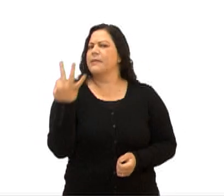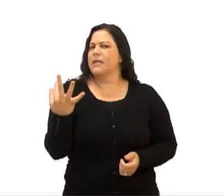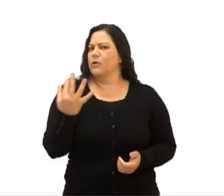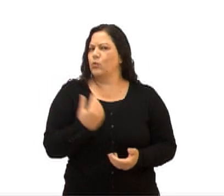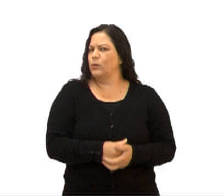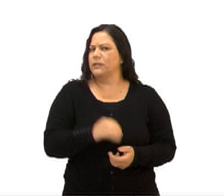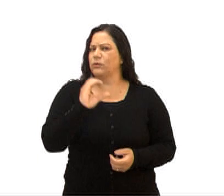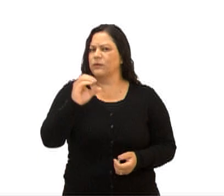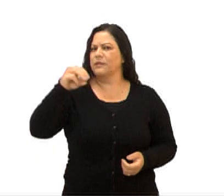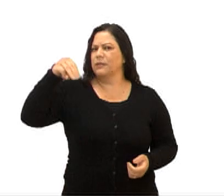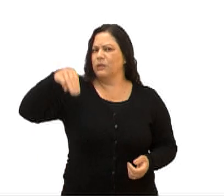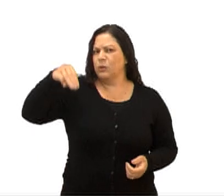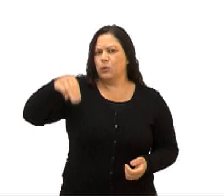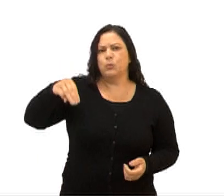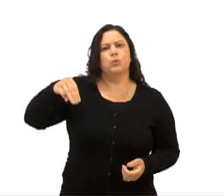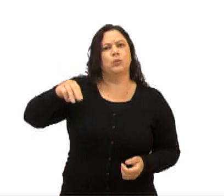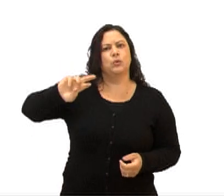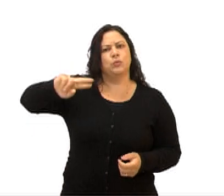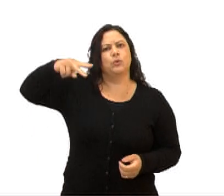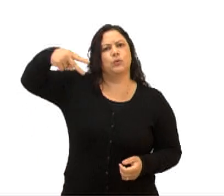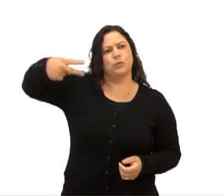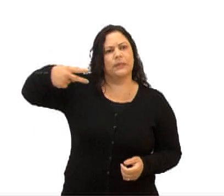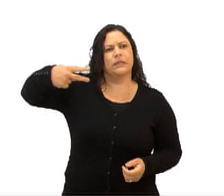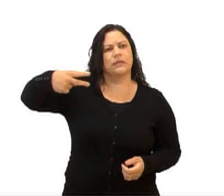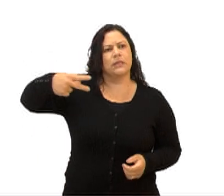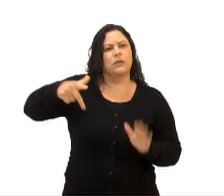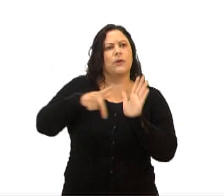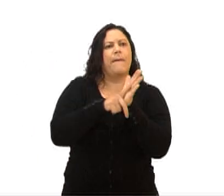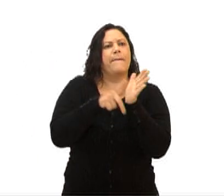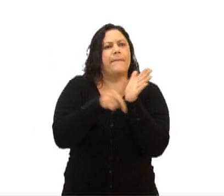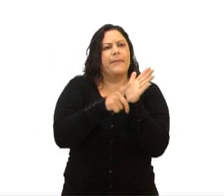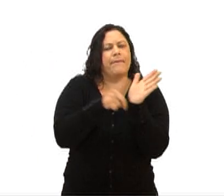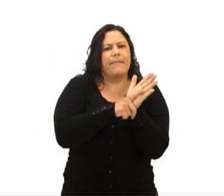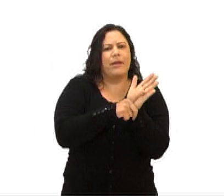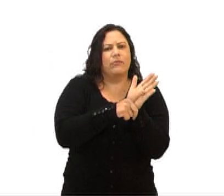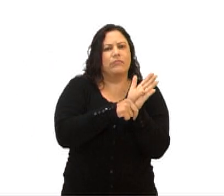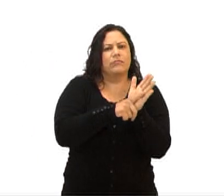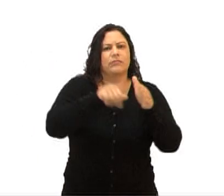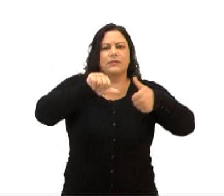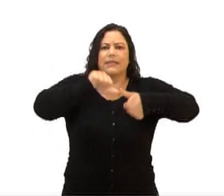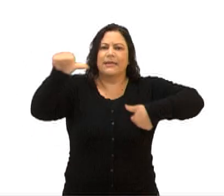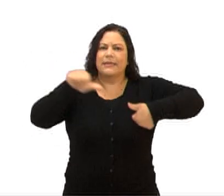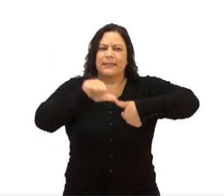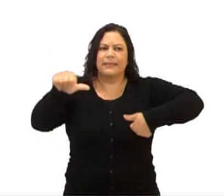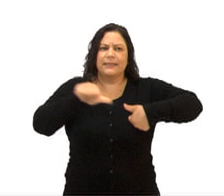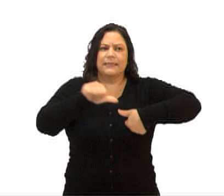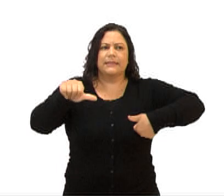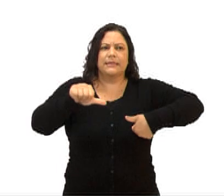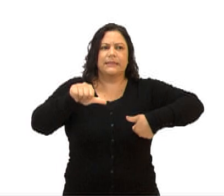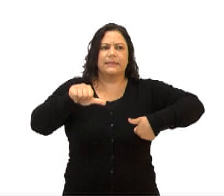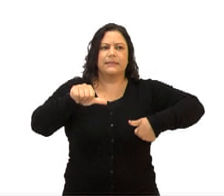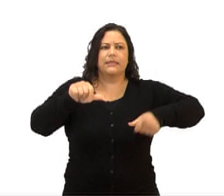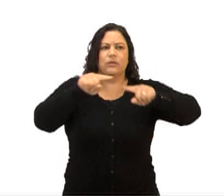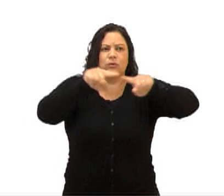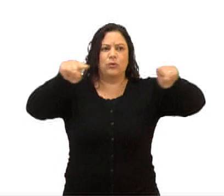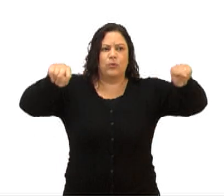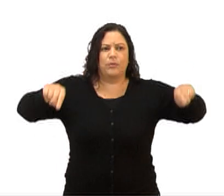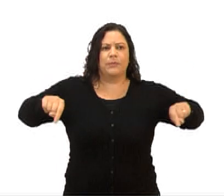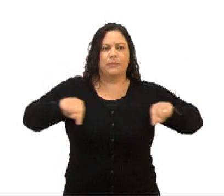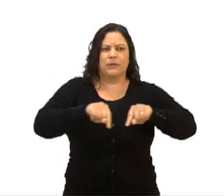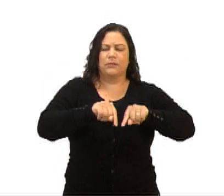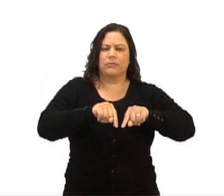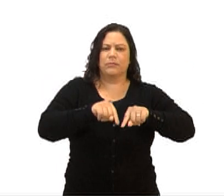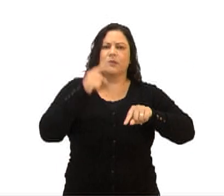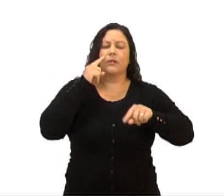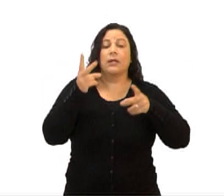adesivo são gastos para cobrir a superfície total de uma peça sextavada cuja forma e medidas estão na figura abaixo. Olha